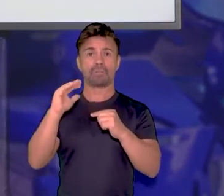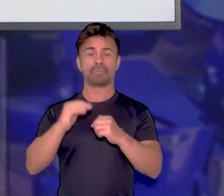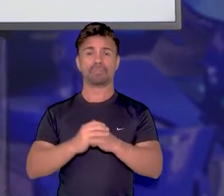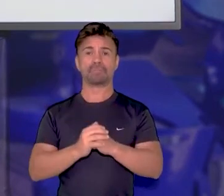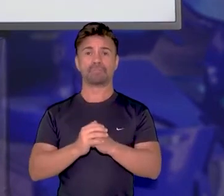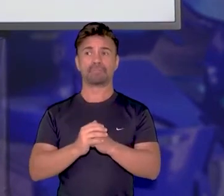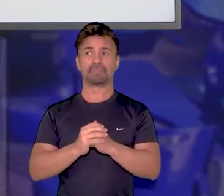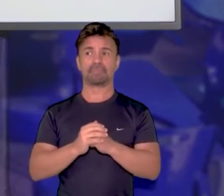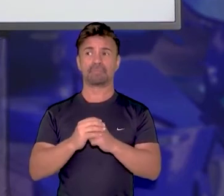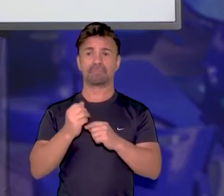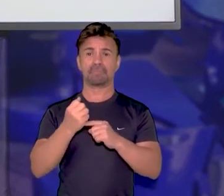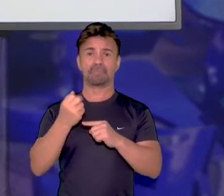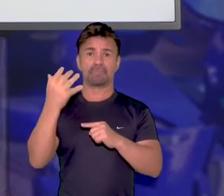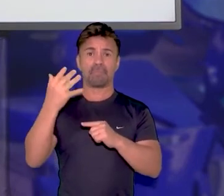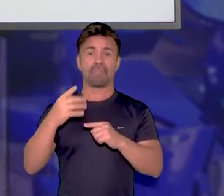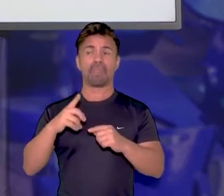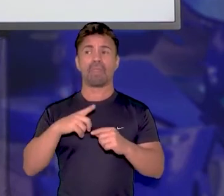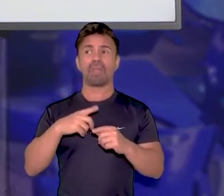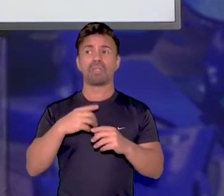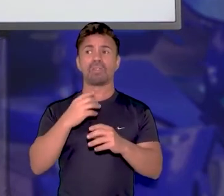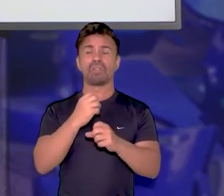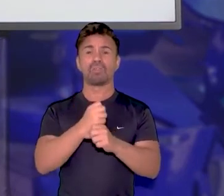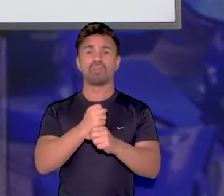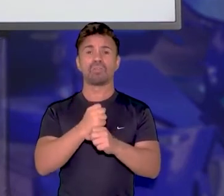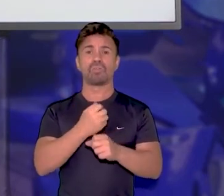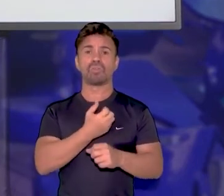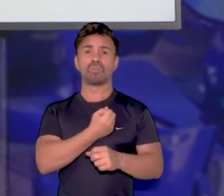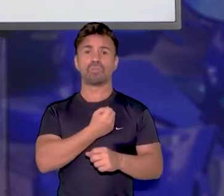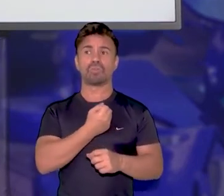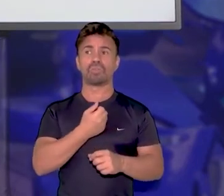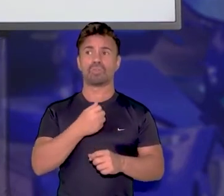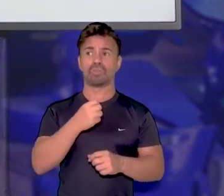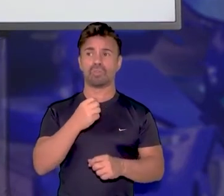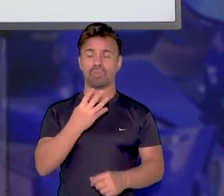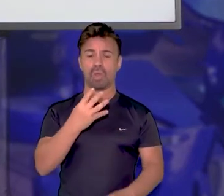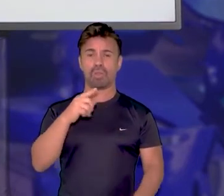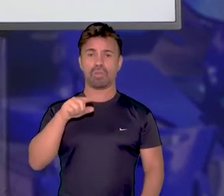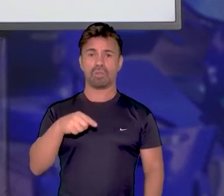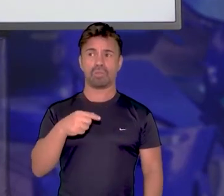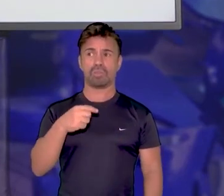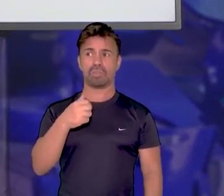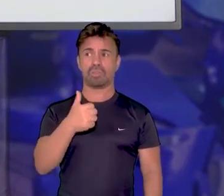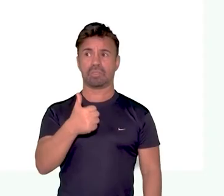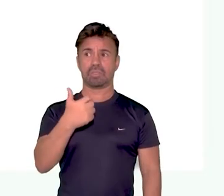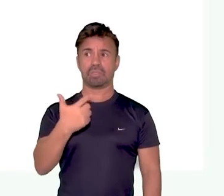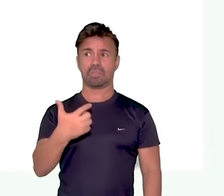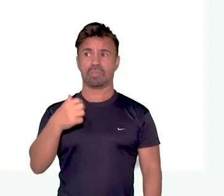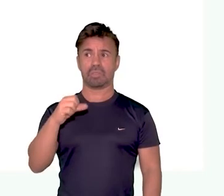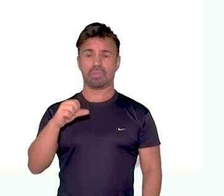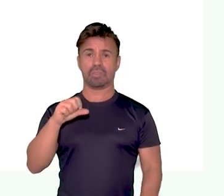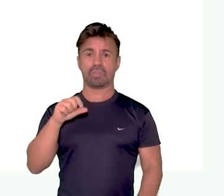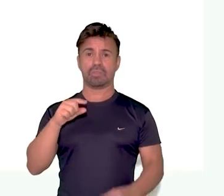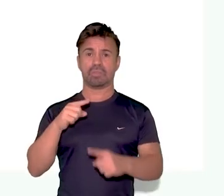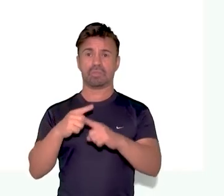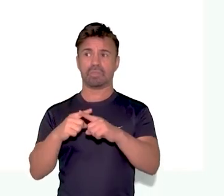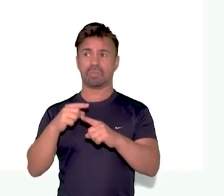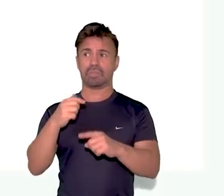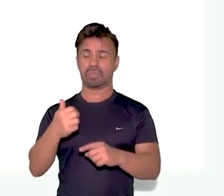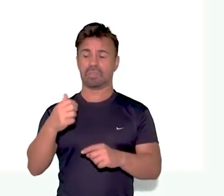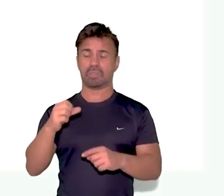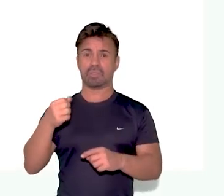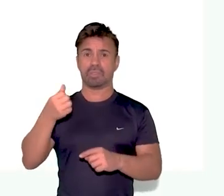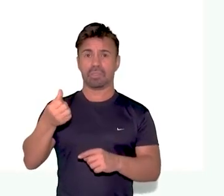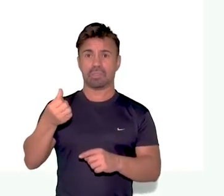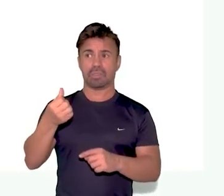e aí eu vou chegar nesse número 4, 109 129 vezes 10 elevado a